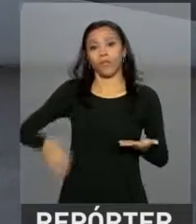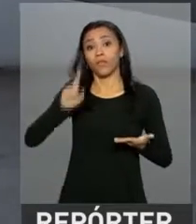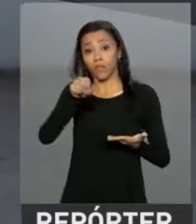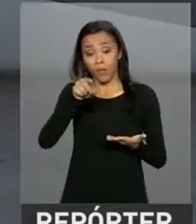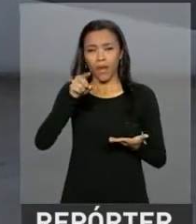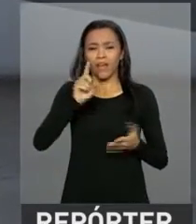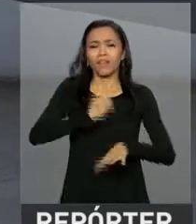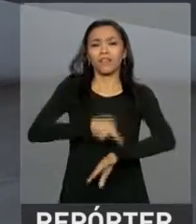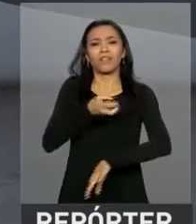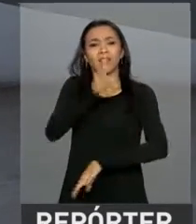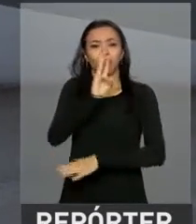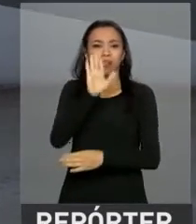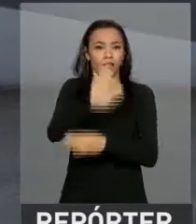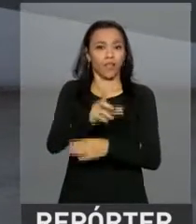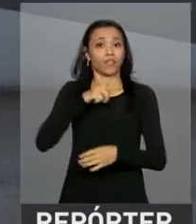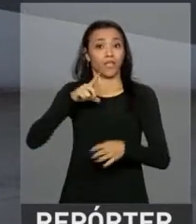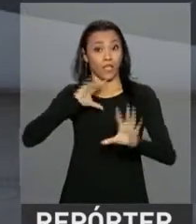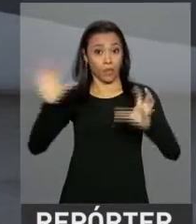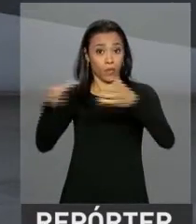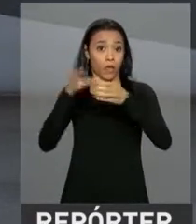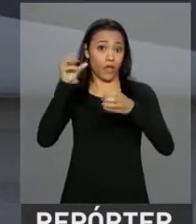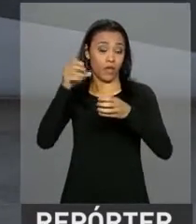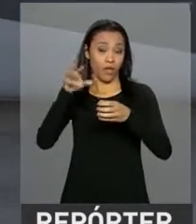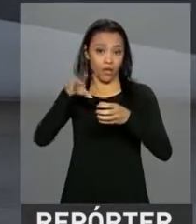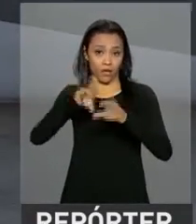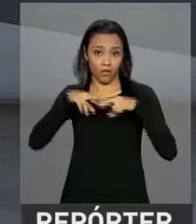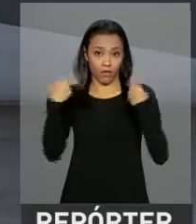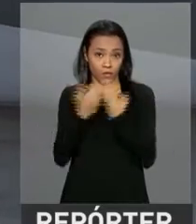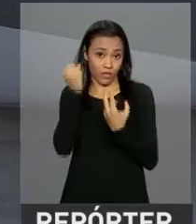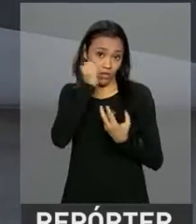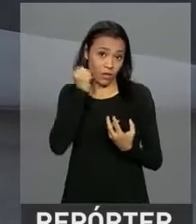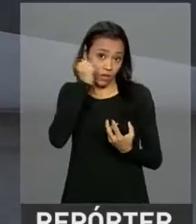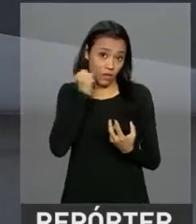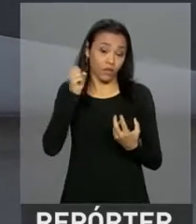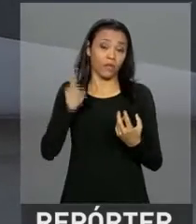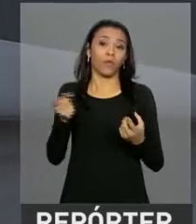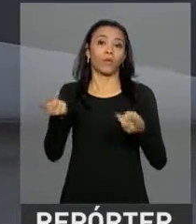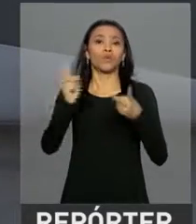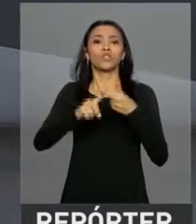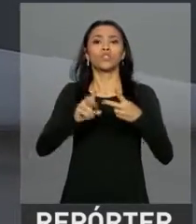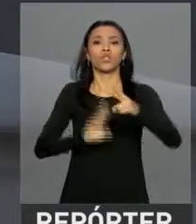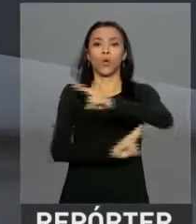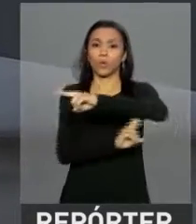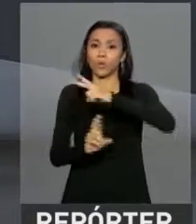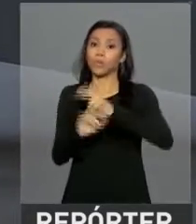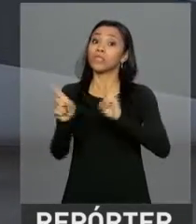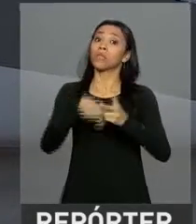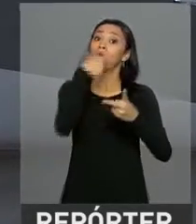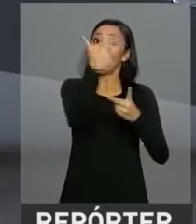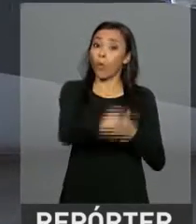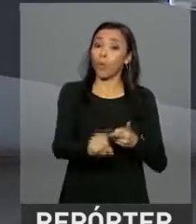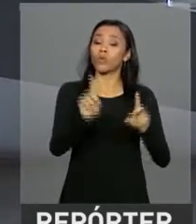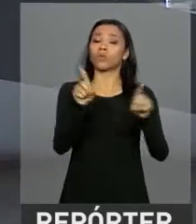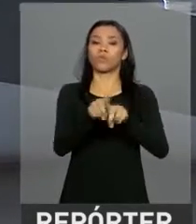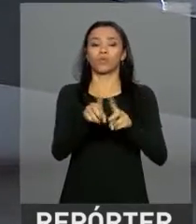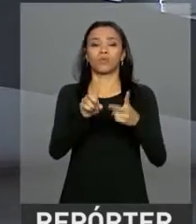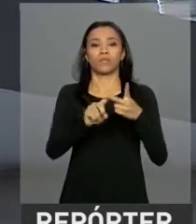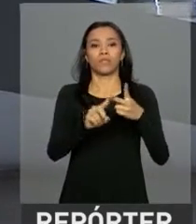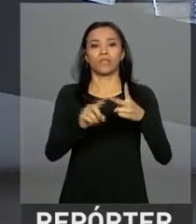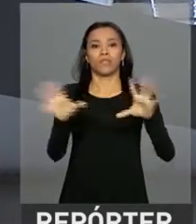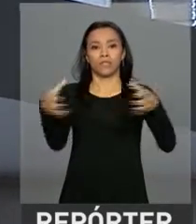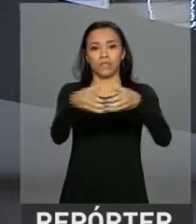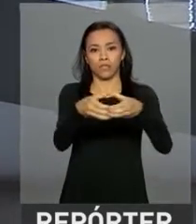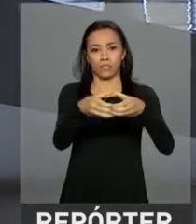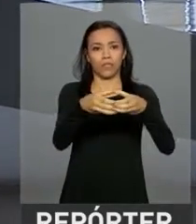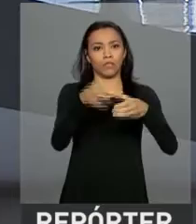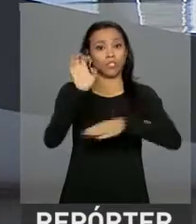às 15h, uma reunião com o senador Valdir Raupe, do PMDB de Rondônia, e também com parlamentares das bancadas